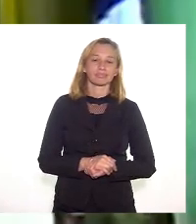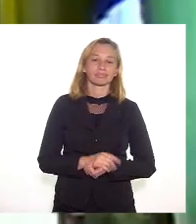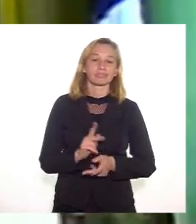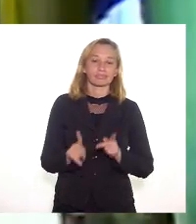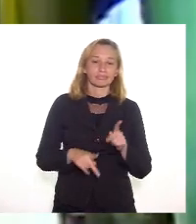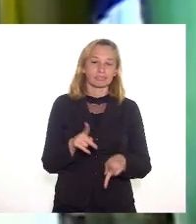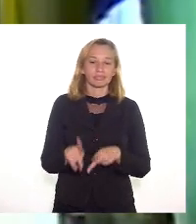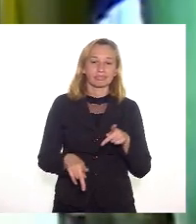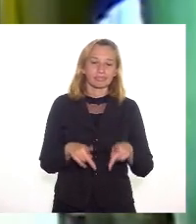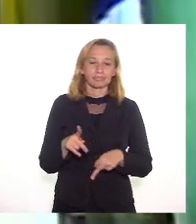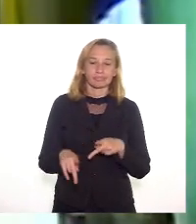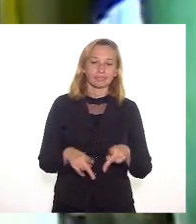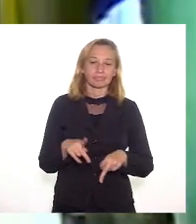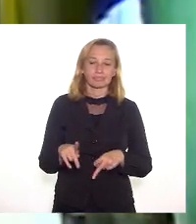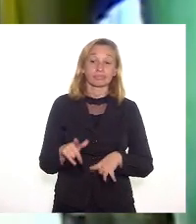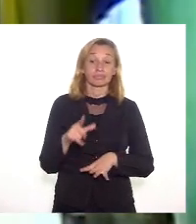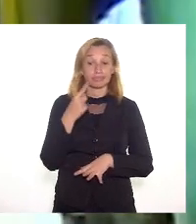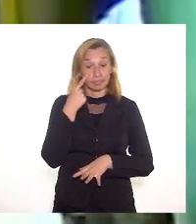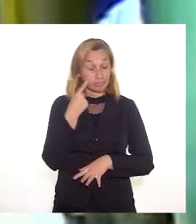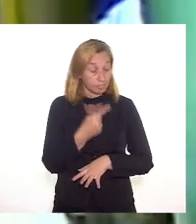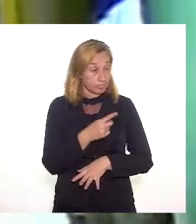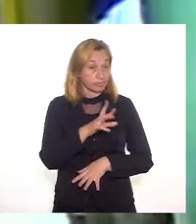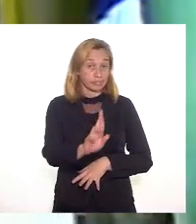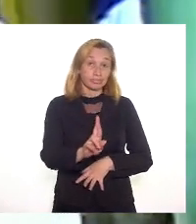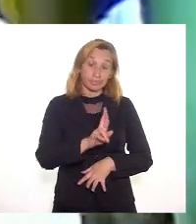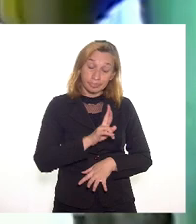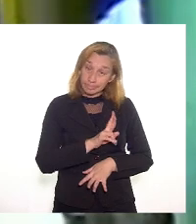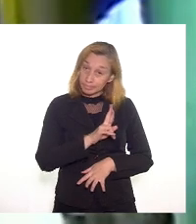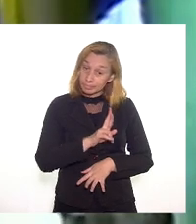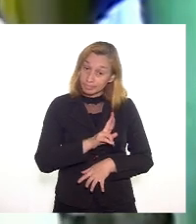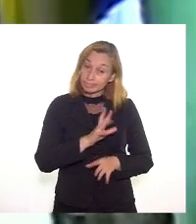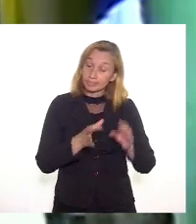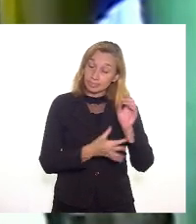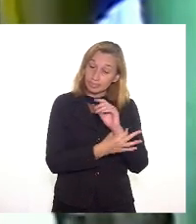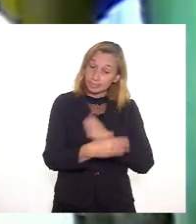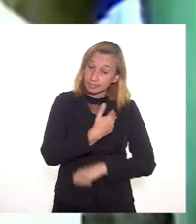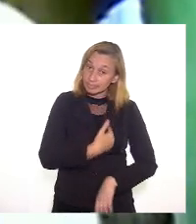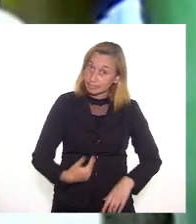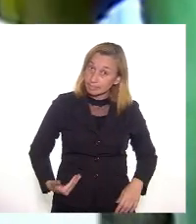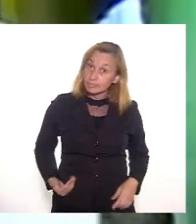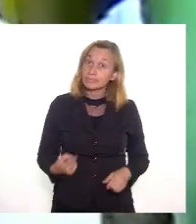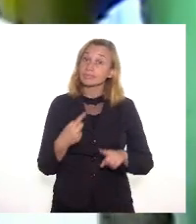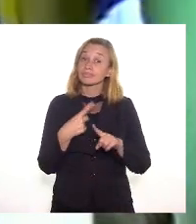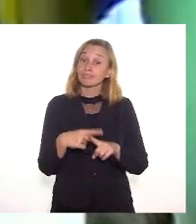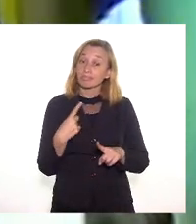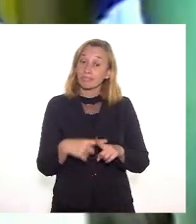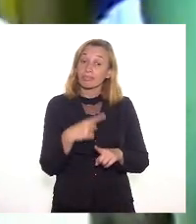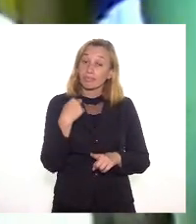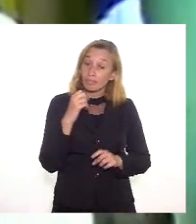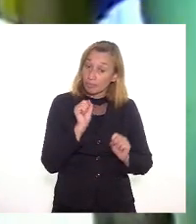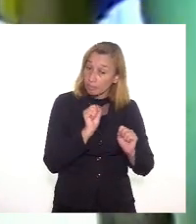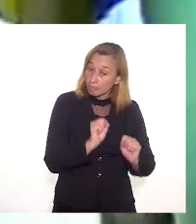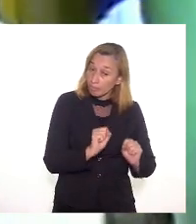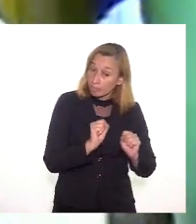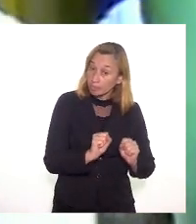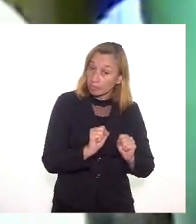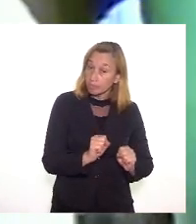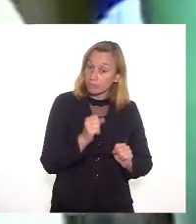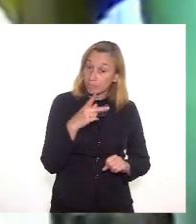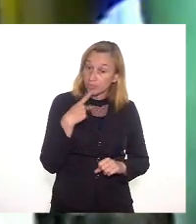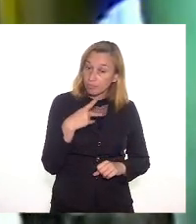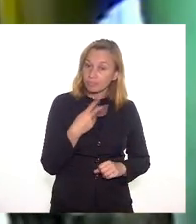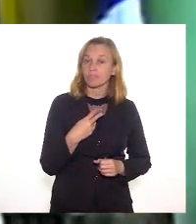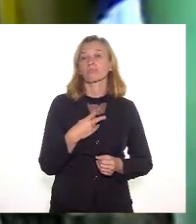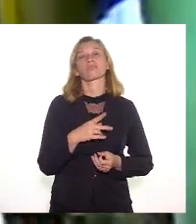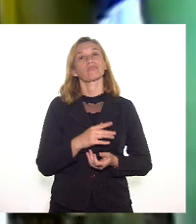população tem visto a resposta na segurança pública, porque eu posso atestar no meu